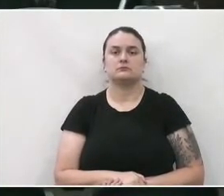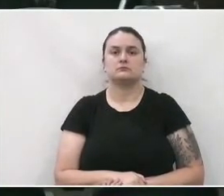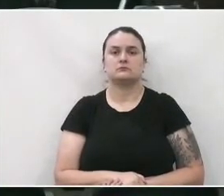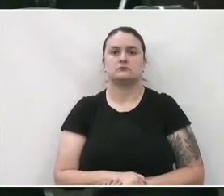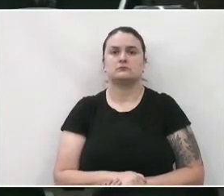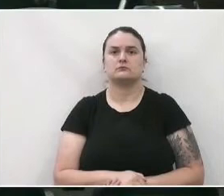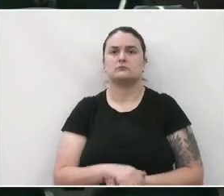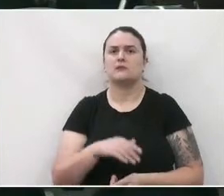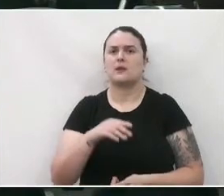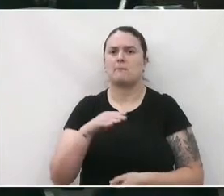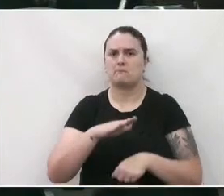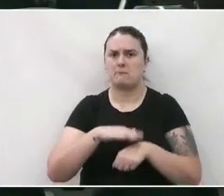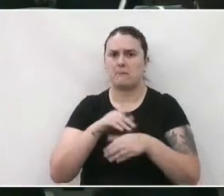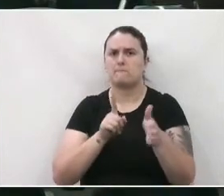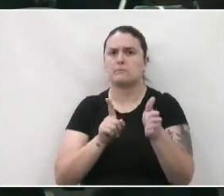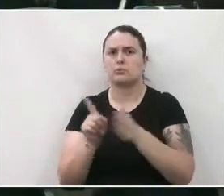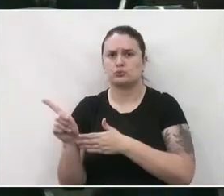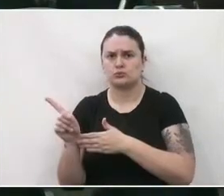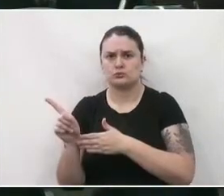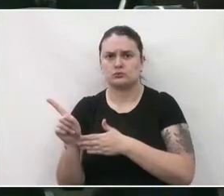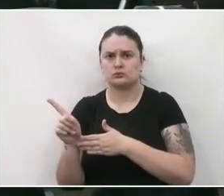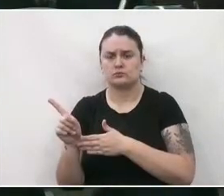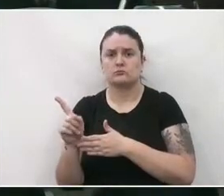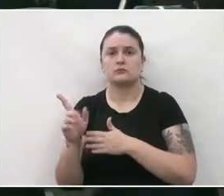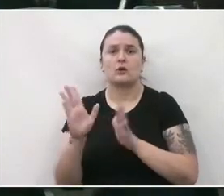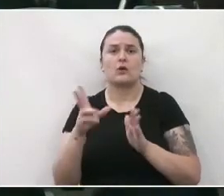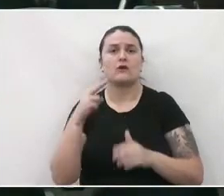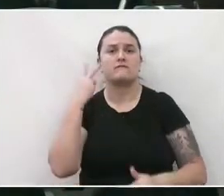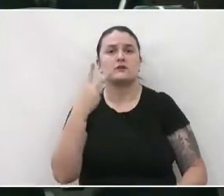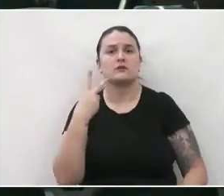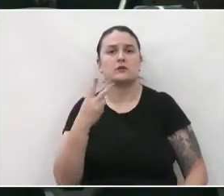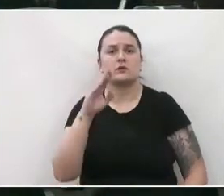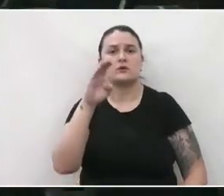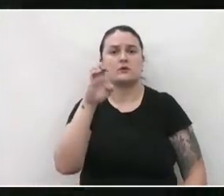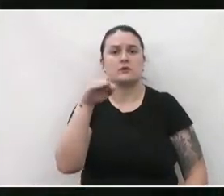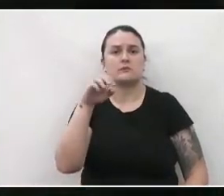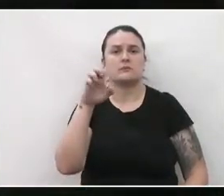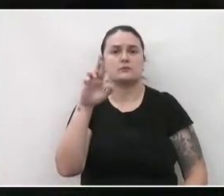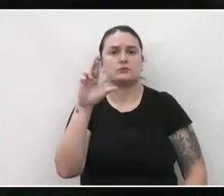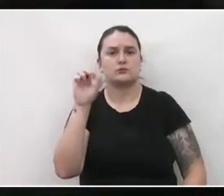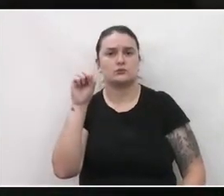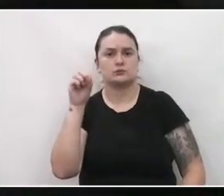Mais algum questionamento? Com a palavra, vereador Emerson Lourenço.